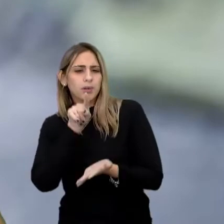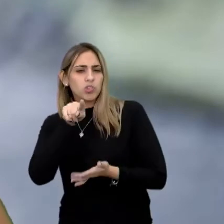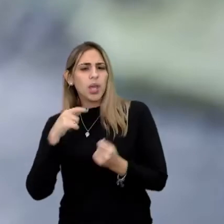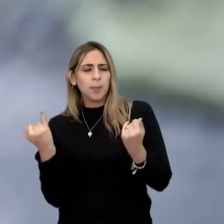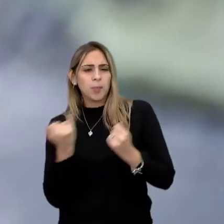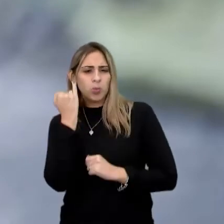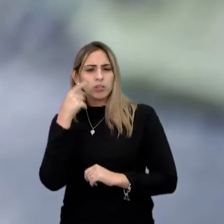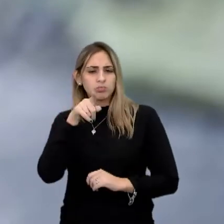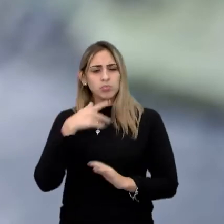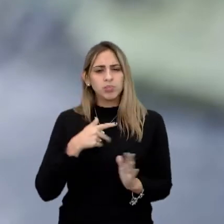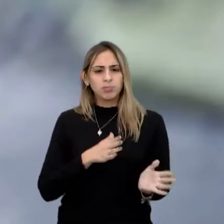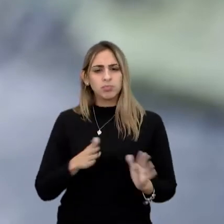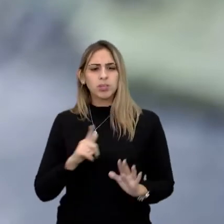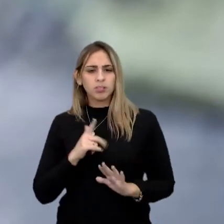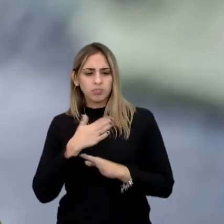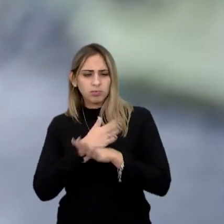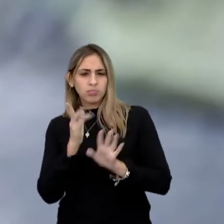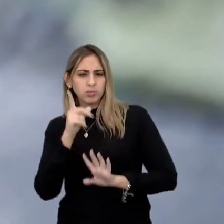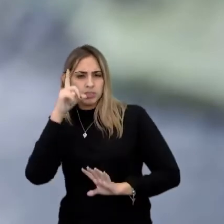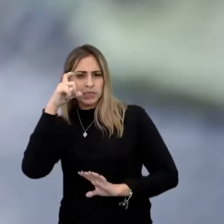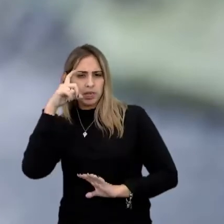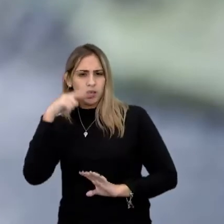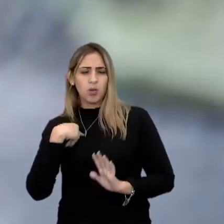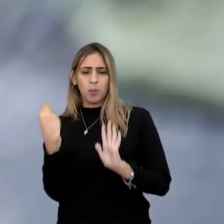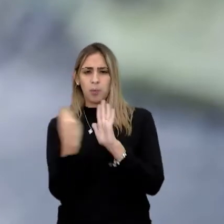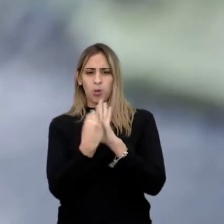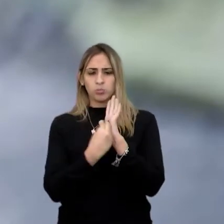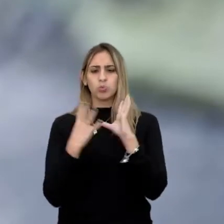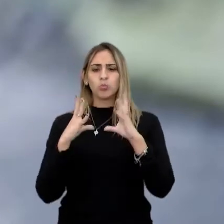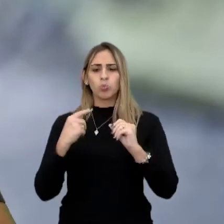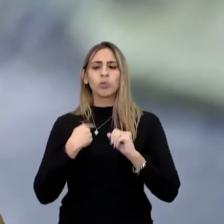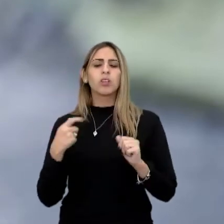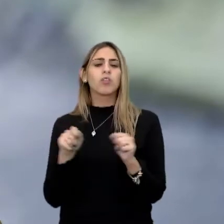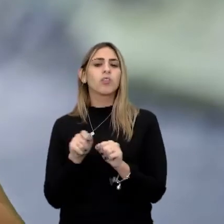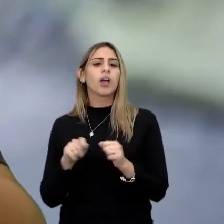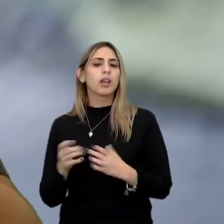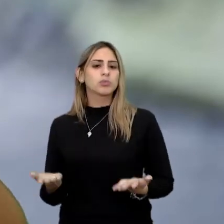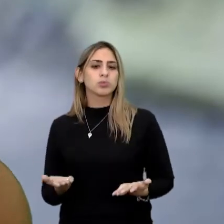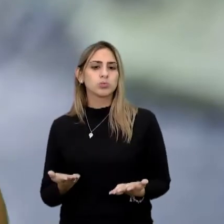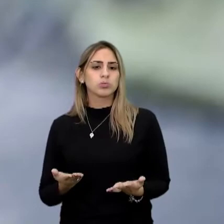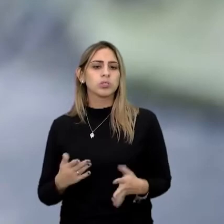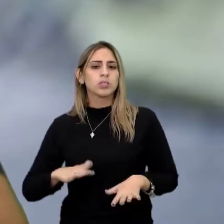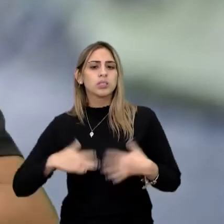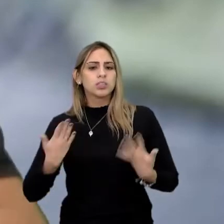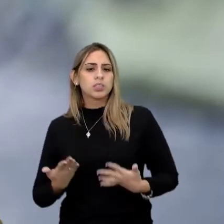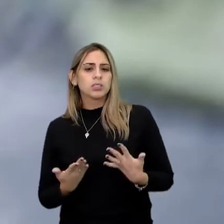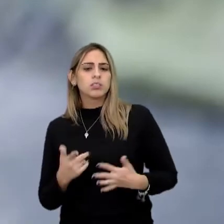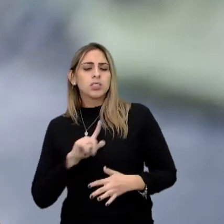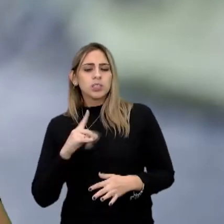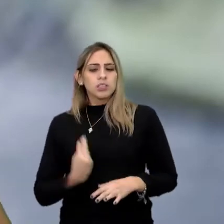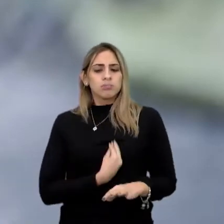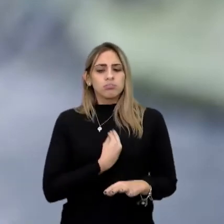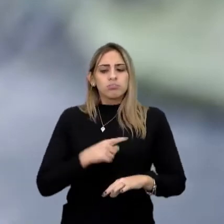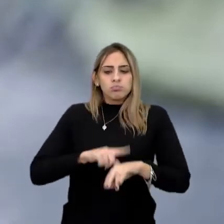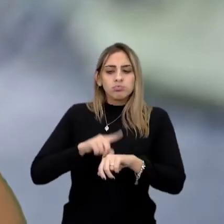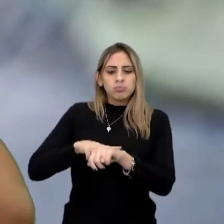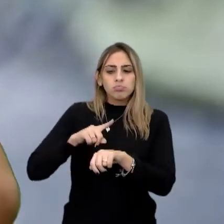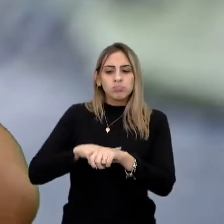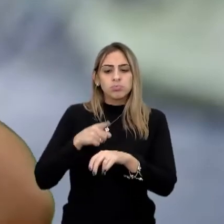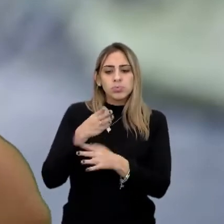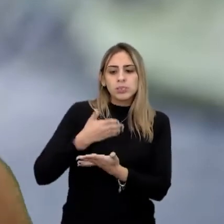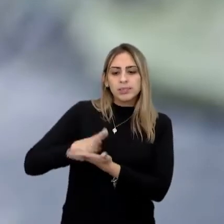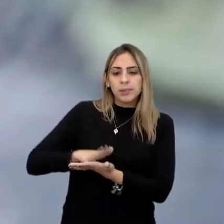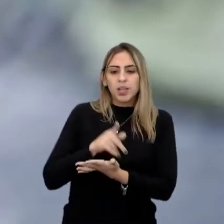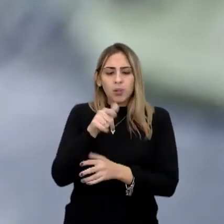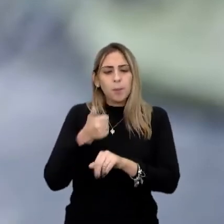da minha parte ter um perfil aberto de Instagram, onde eu posto tudo o que, eu faço? Né? Será que também não existe um momento onde a gente tem que separar